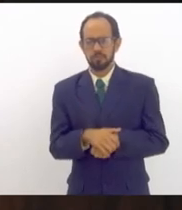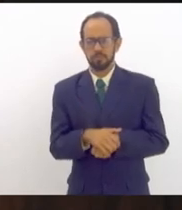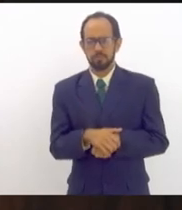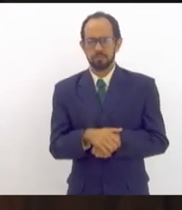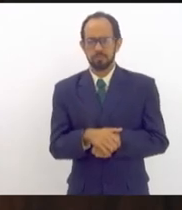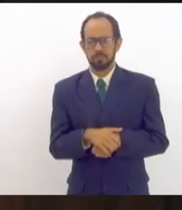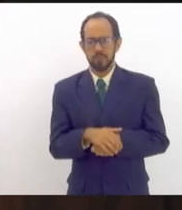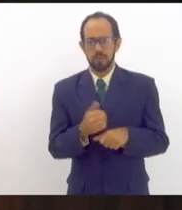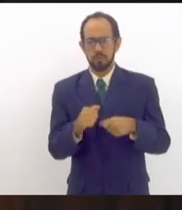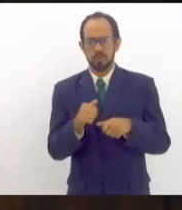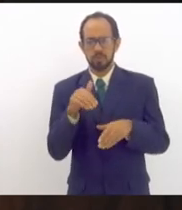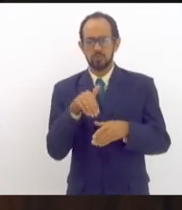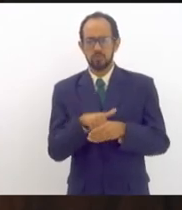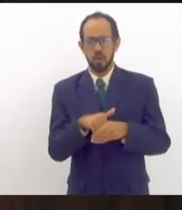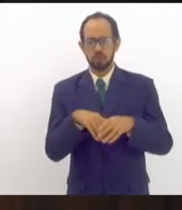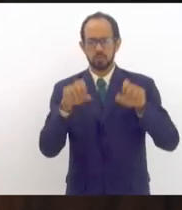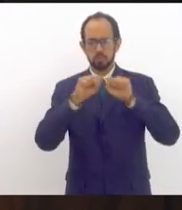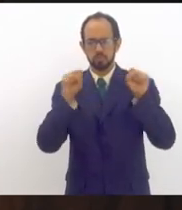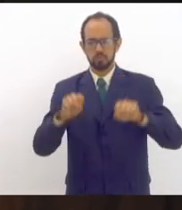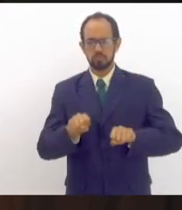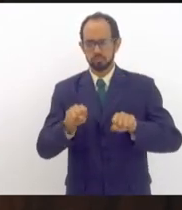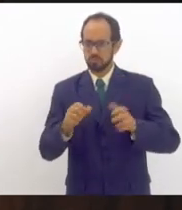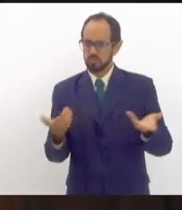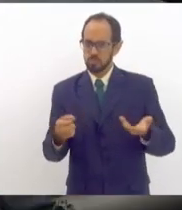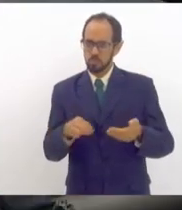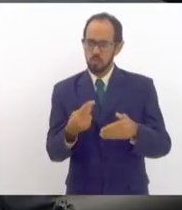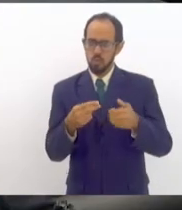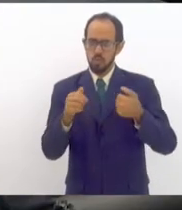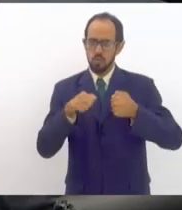no painel ou no sistema